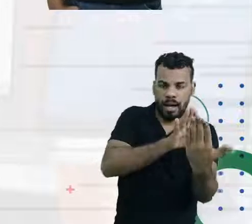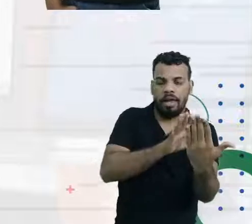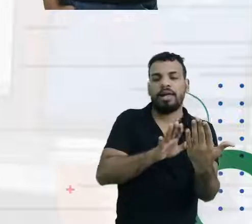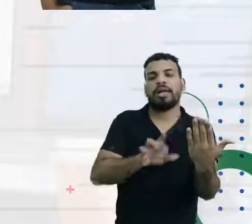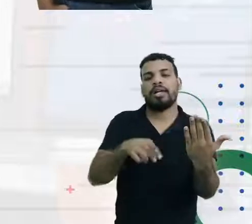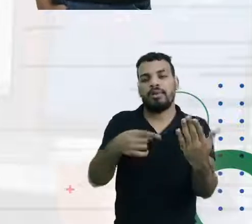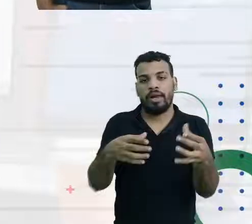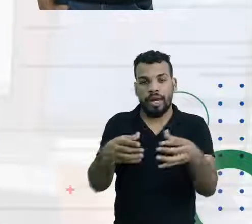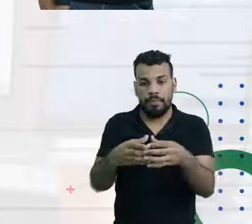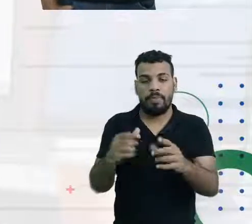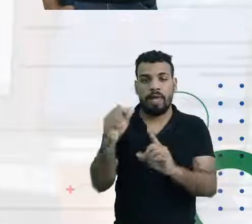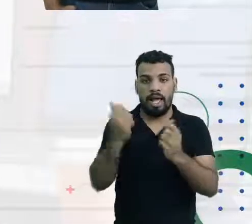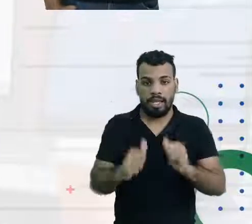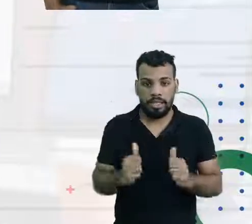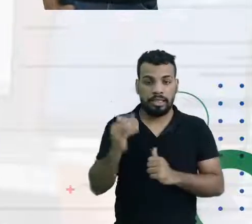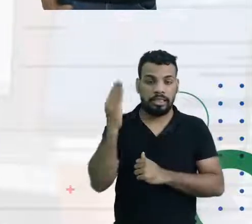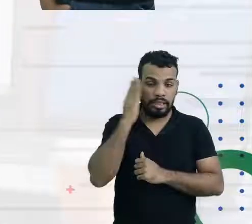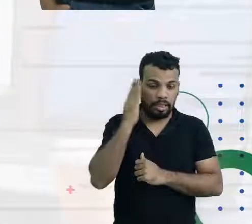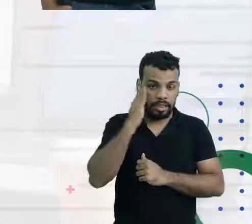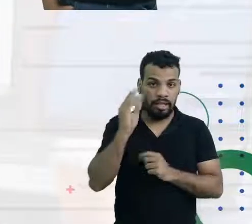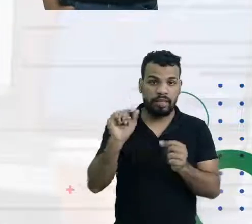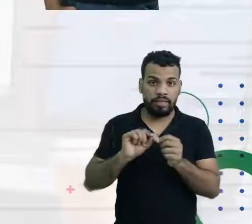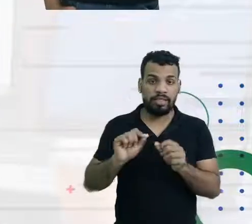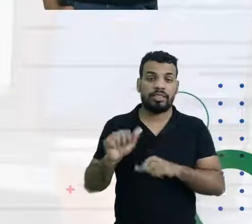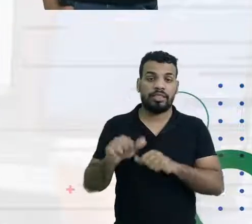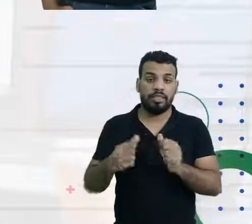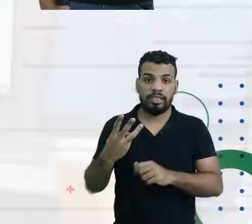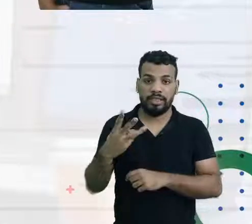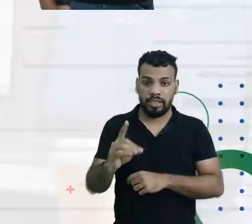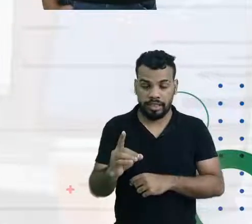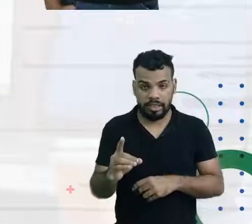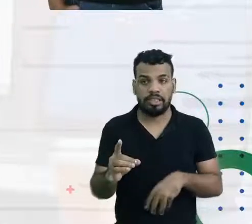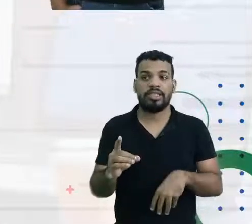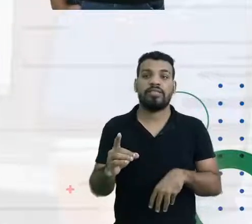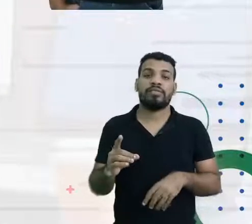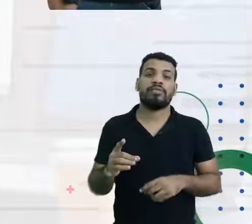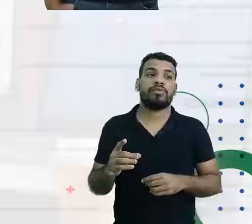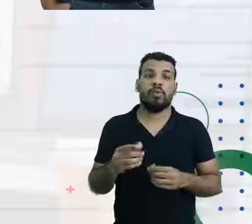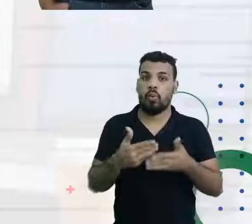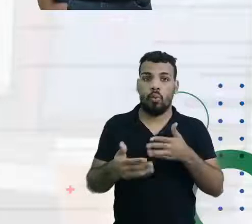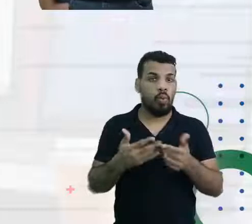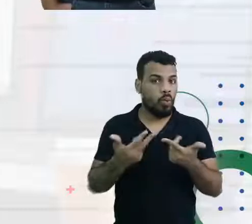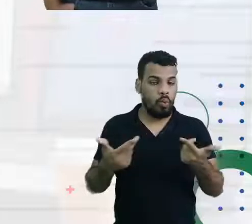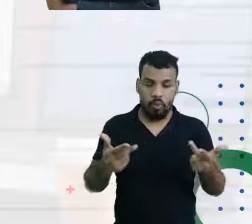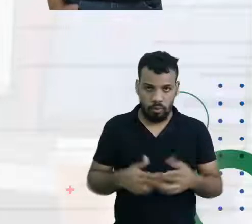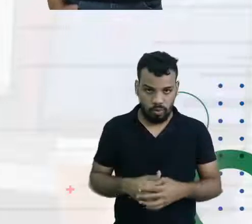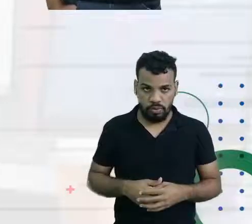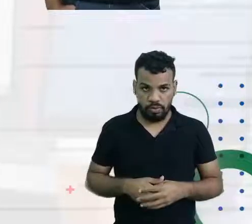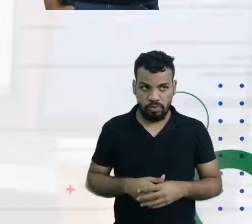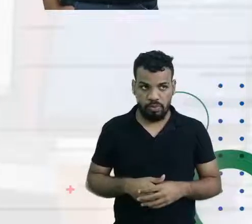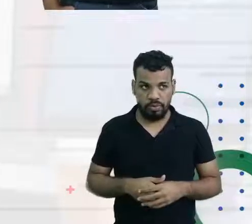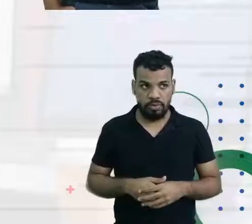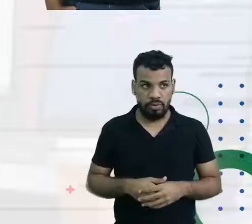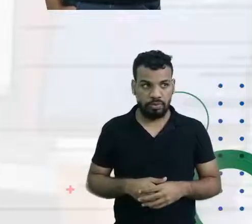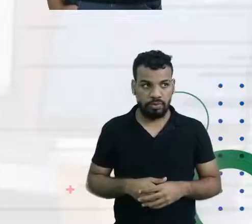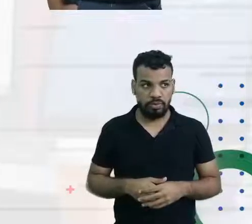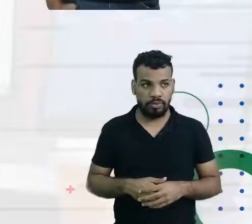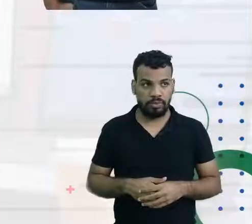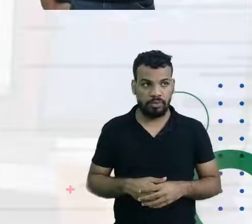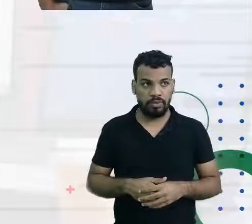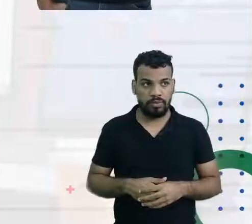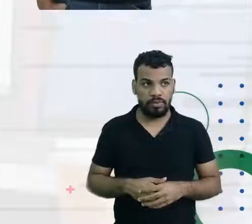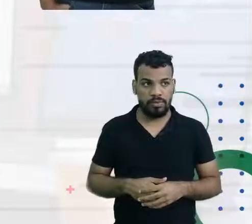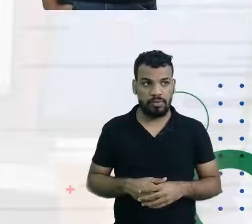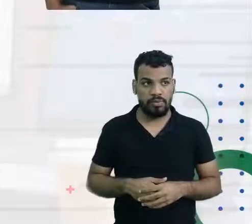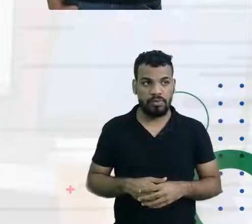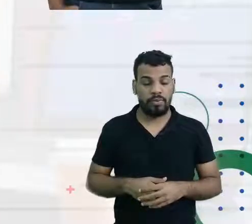da equipe de arte pudesse entender quando fosse transformar em 3D ou em qualquer outra coisa. Aqui design de cenários. A